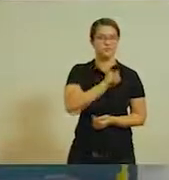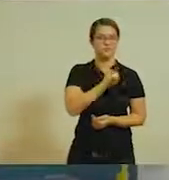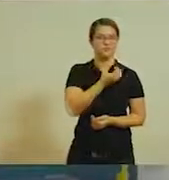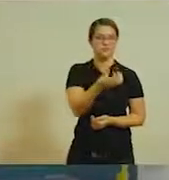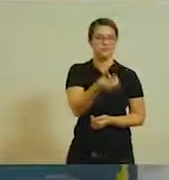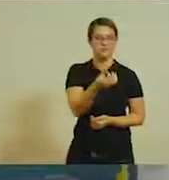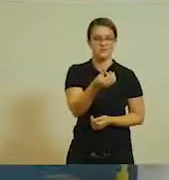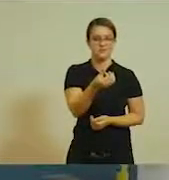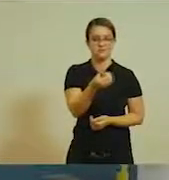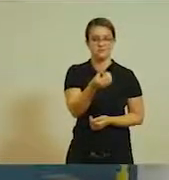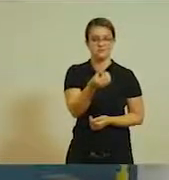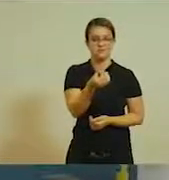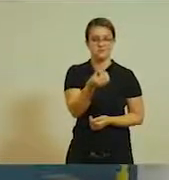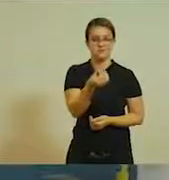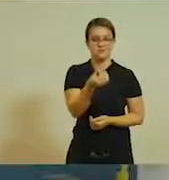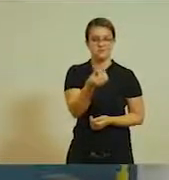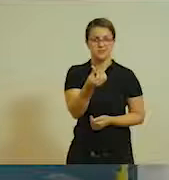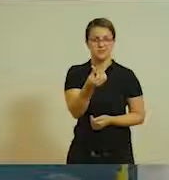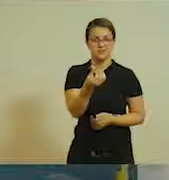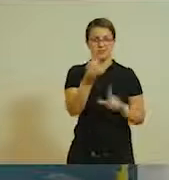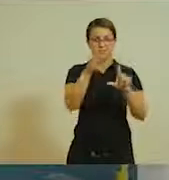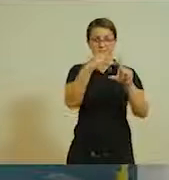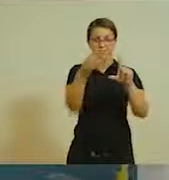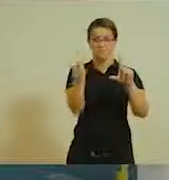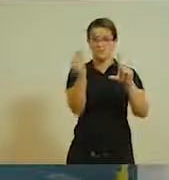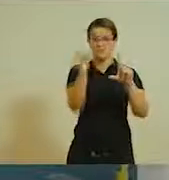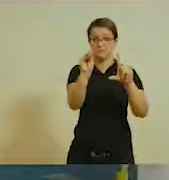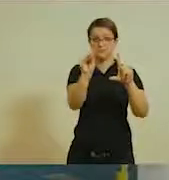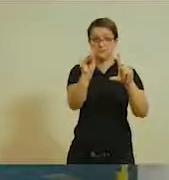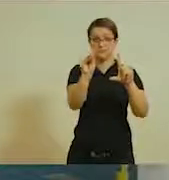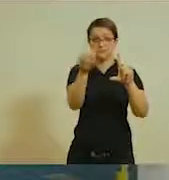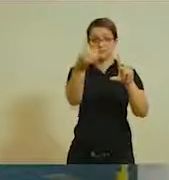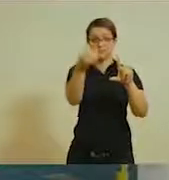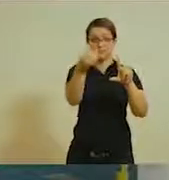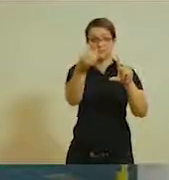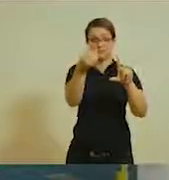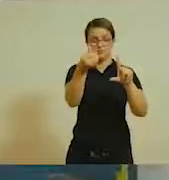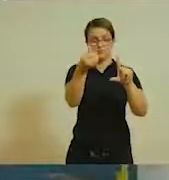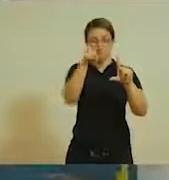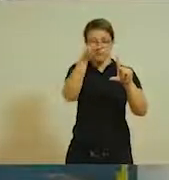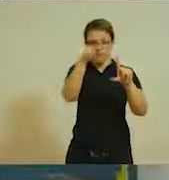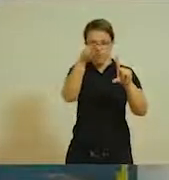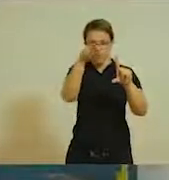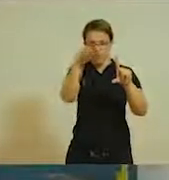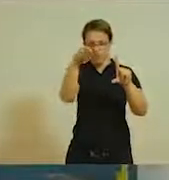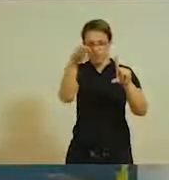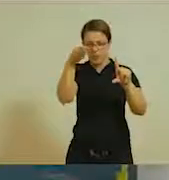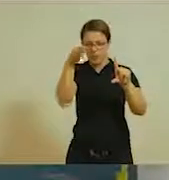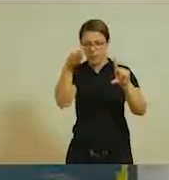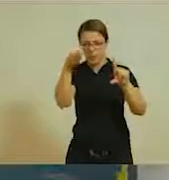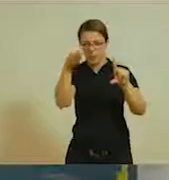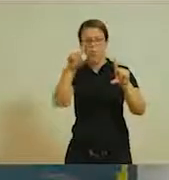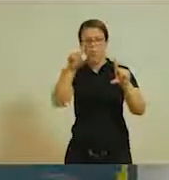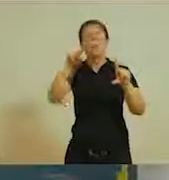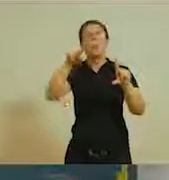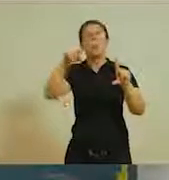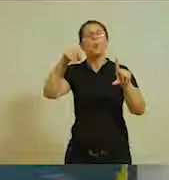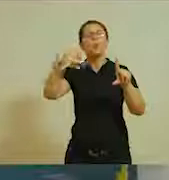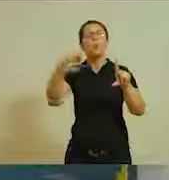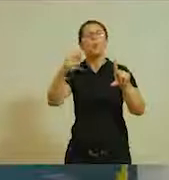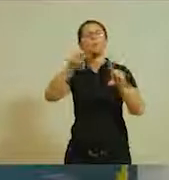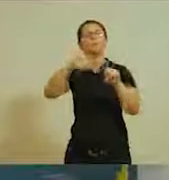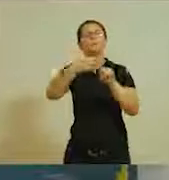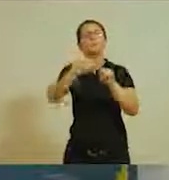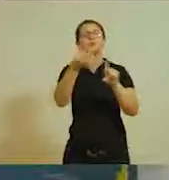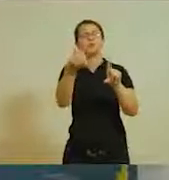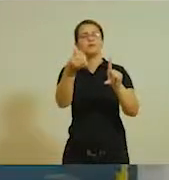6. Aqui você vai colocar o registro, ou seja, você vai colocar 6 palitinhos. Depois, qual é o dobro